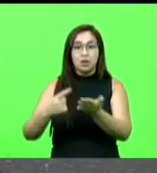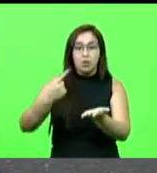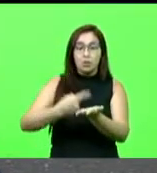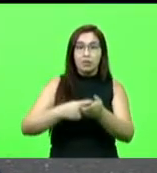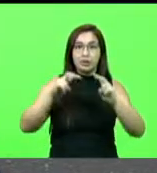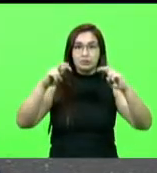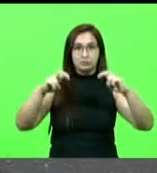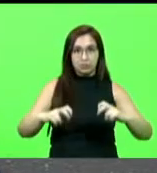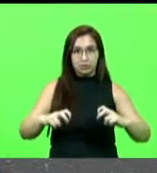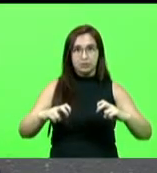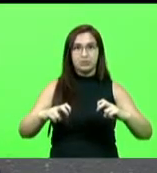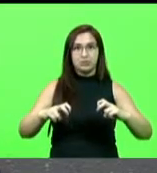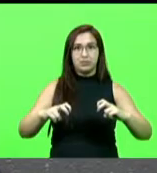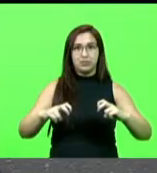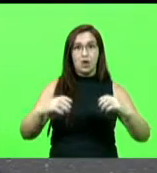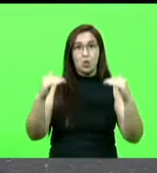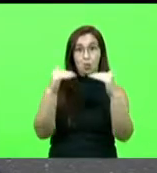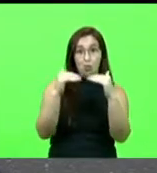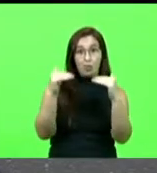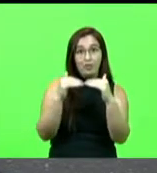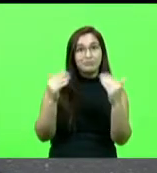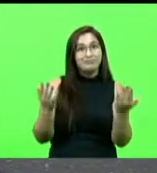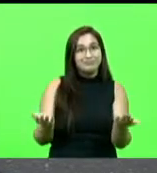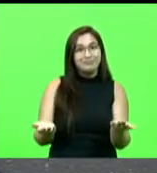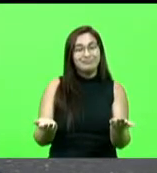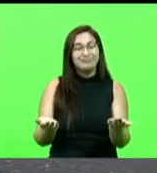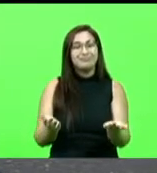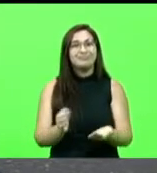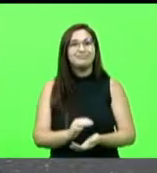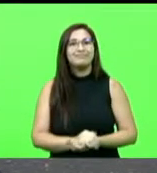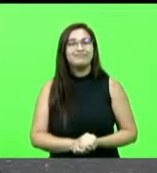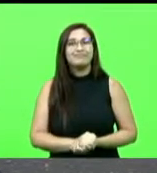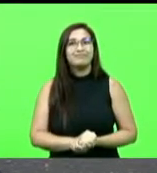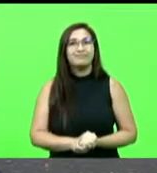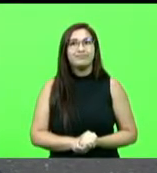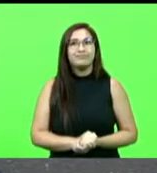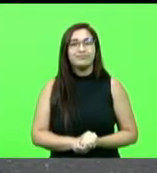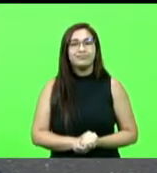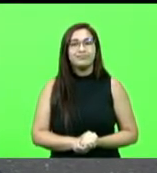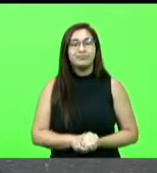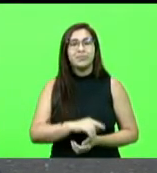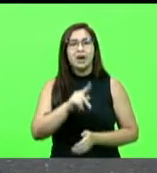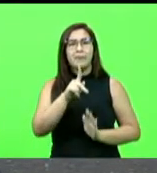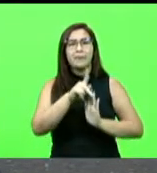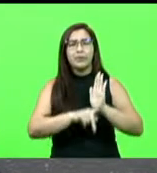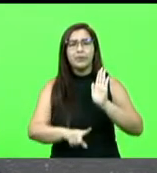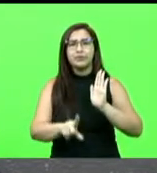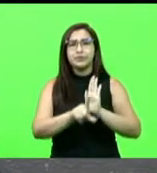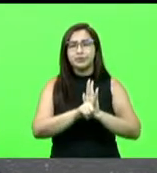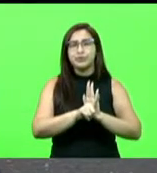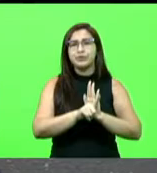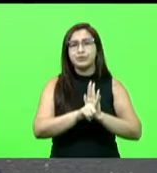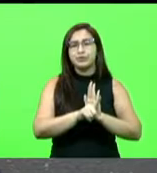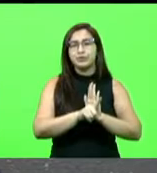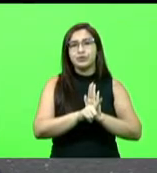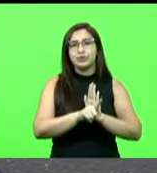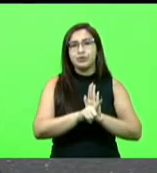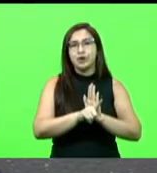constroem um consenso. Assim como previsto no projeto de lei, que